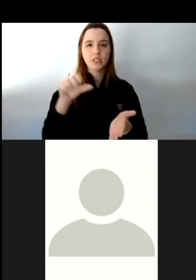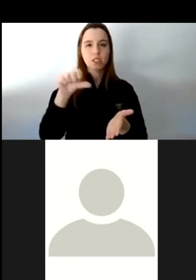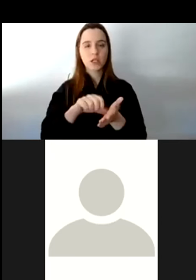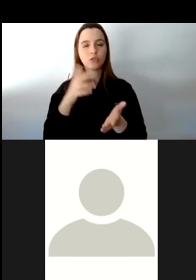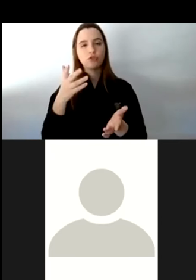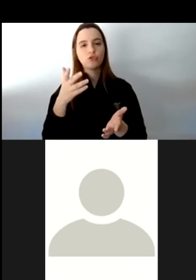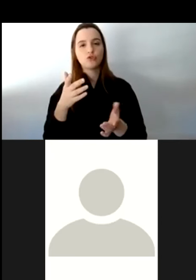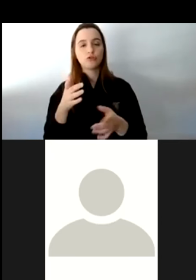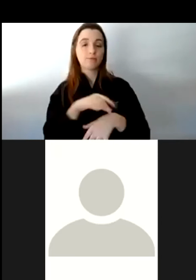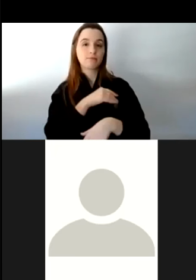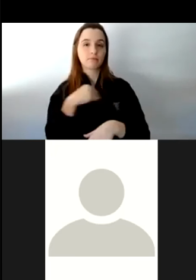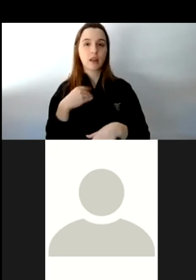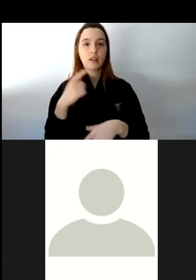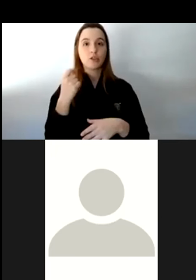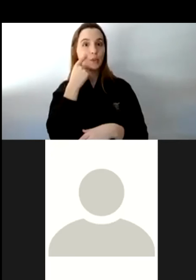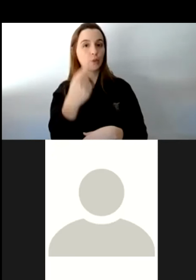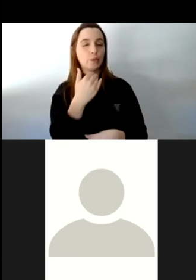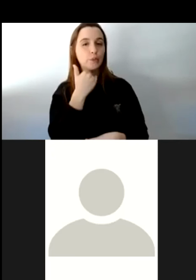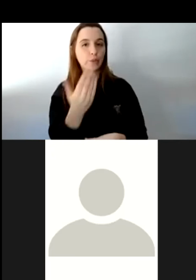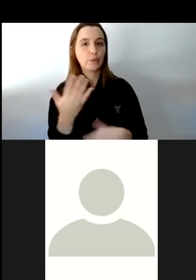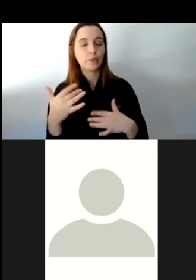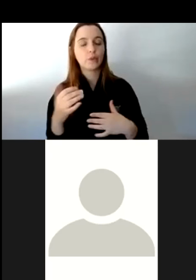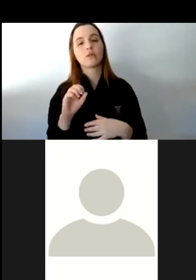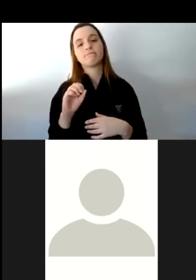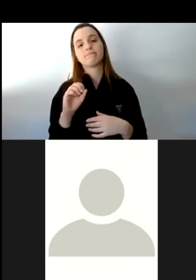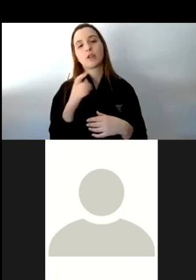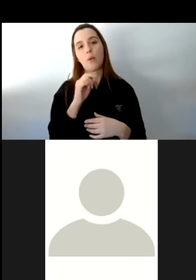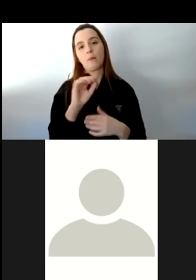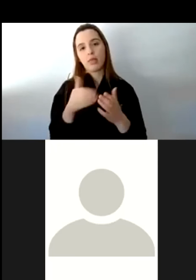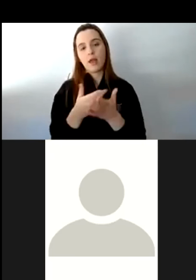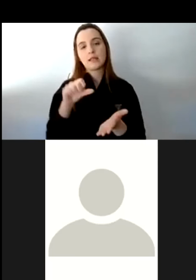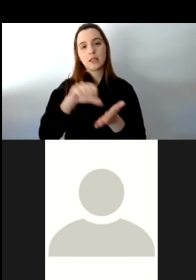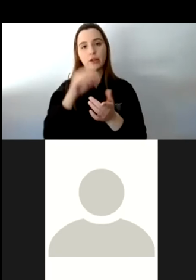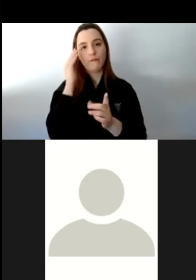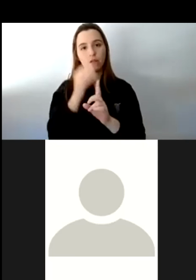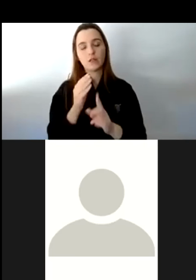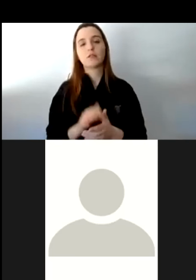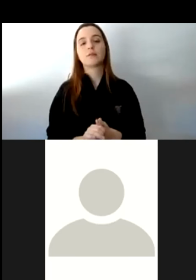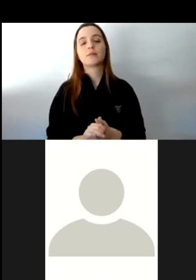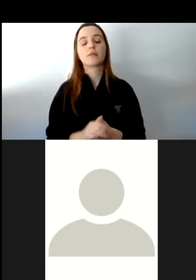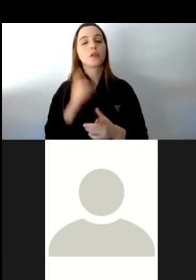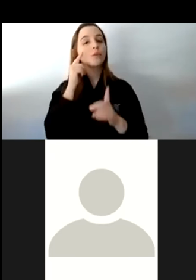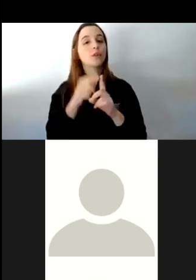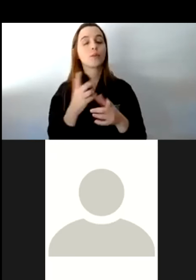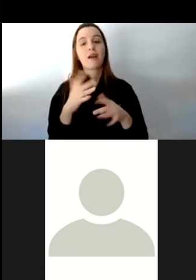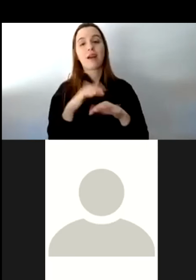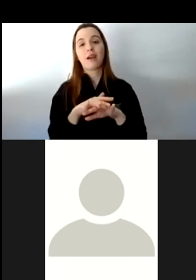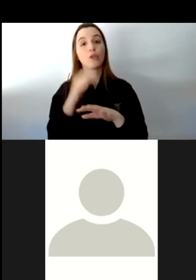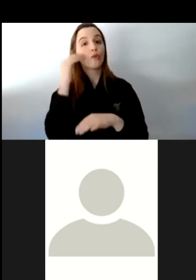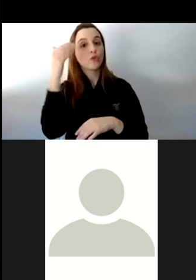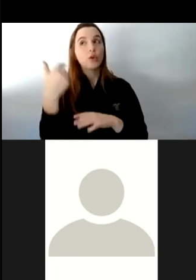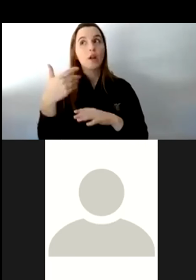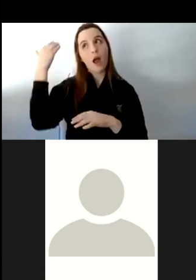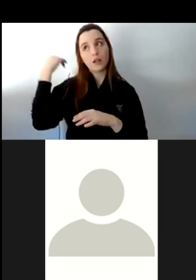especialização, ou então denominados centros de referência, visando integrar as futuras redes, na altura se falava, europeias